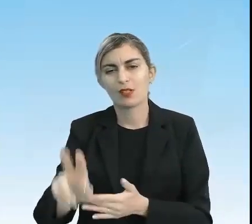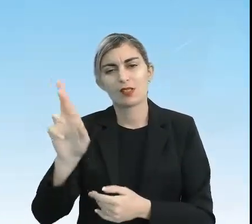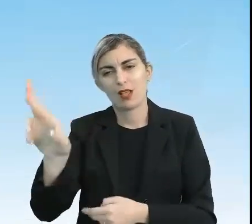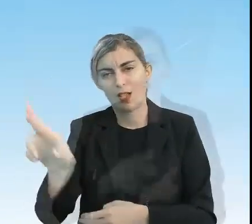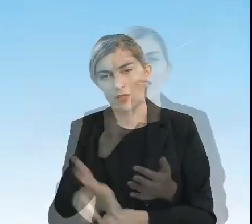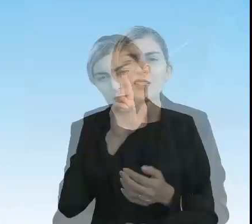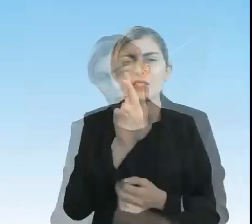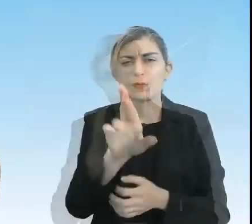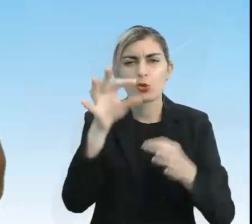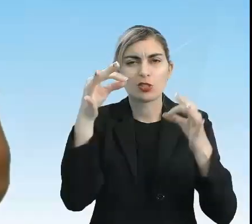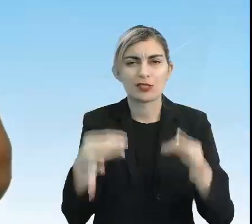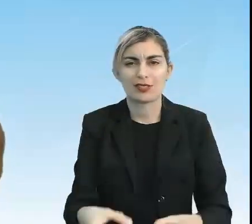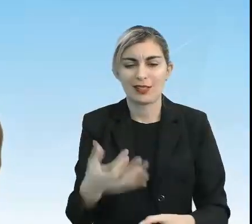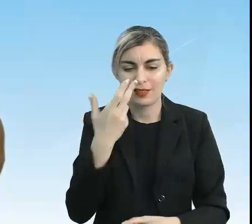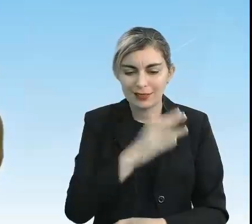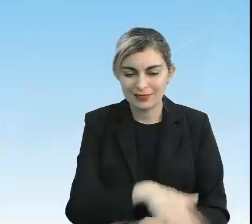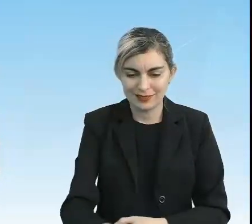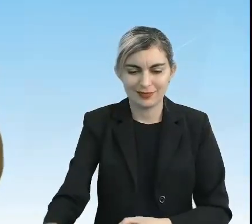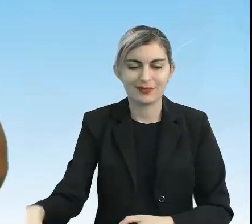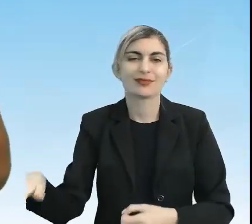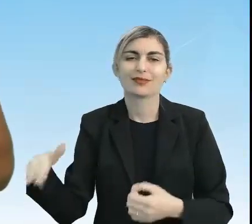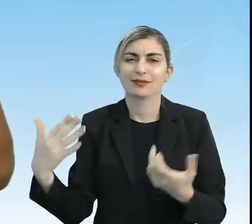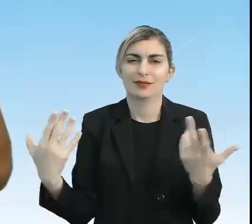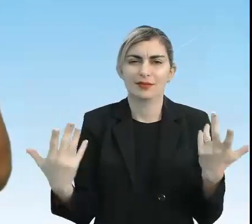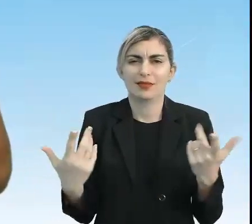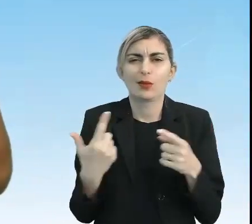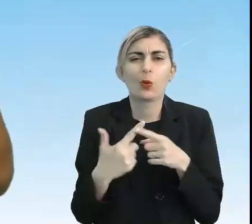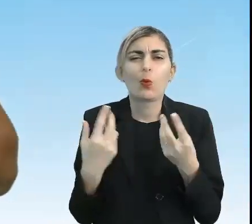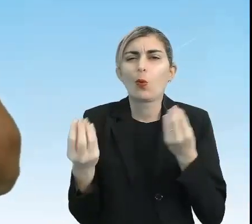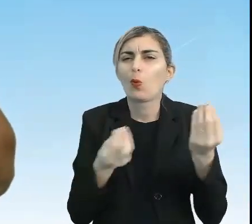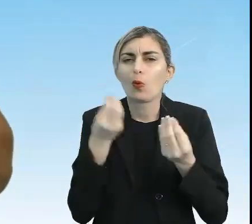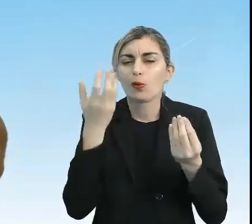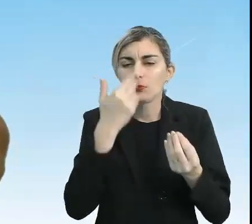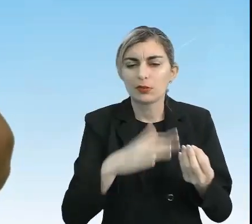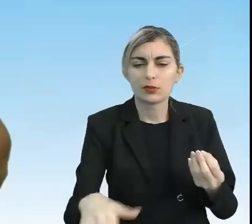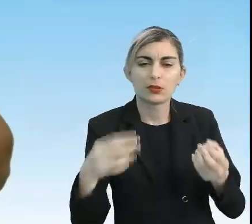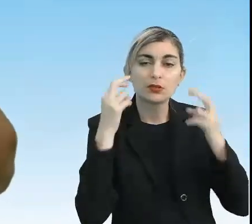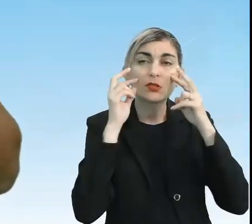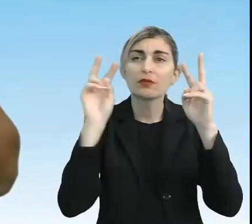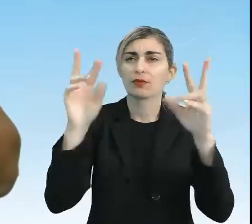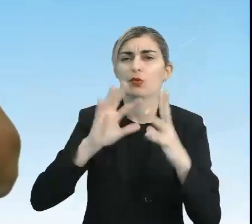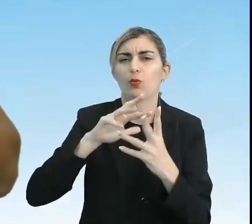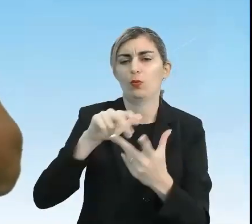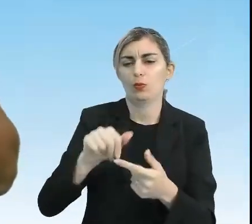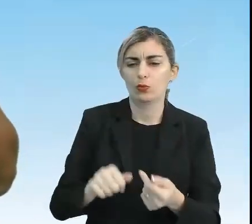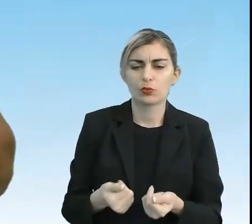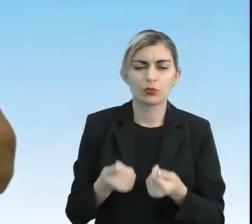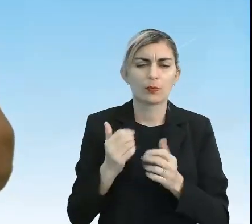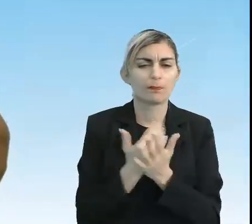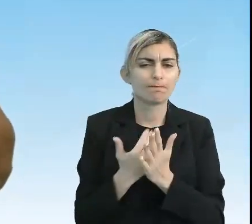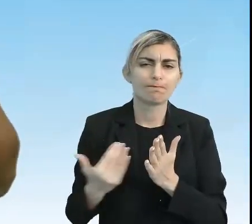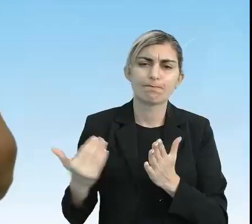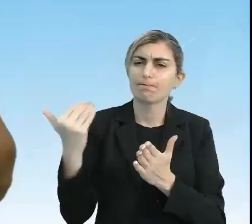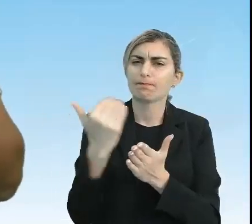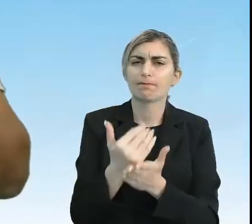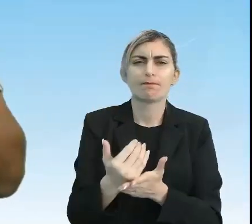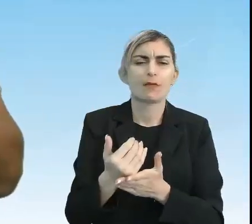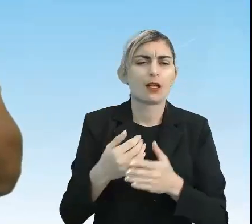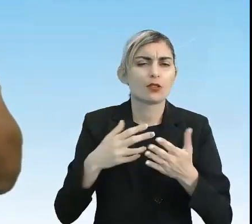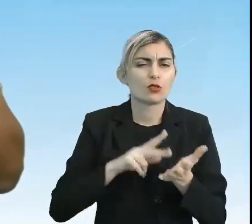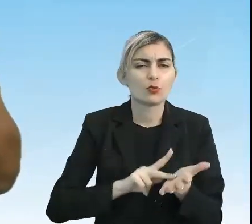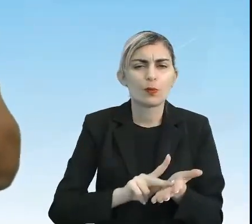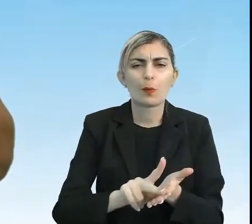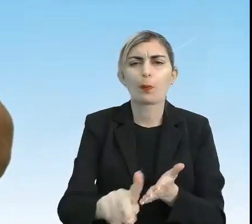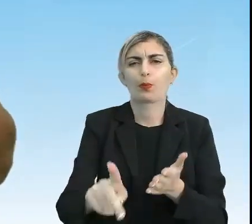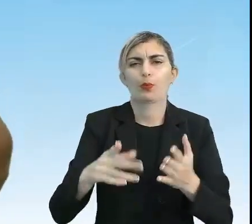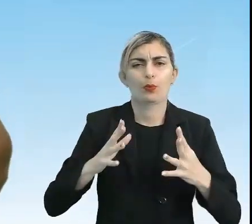resposta das crianças, né? Então, exatamente, como uma criança, ela vê o mundo de uma forma mais Amoral, pura, né?